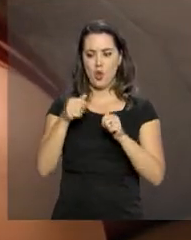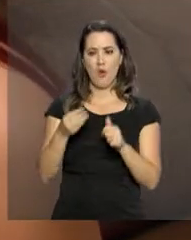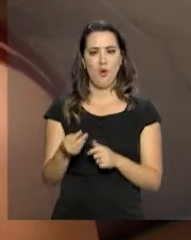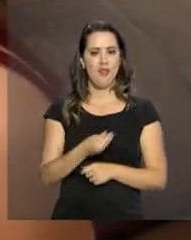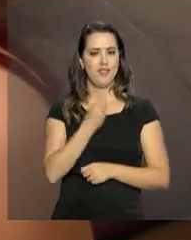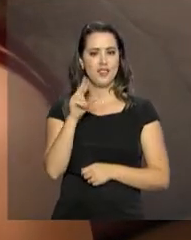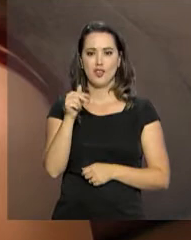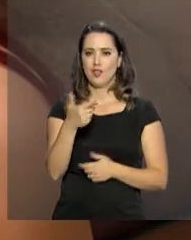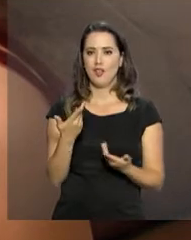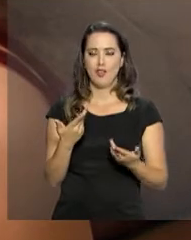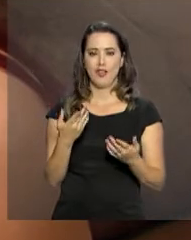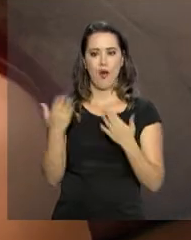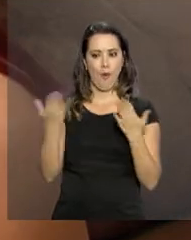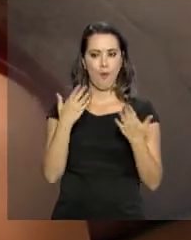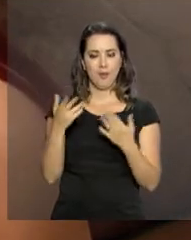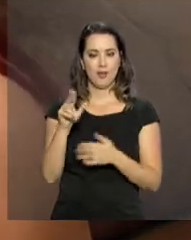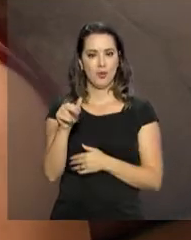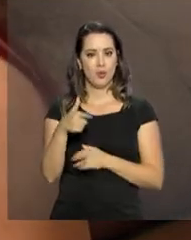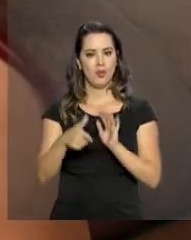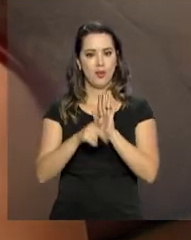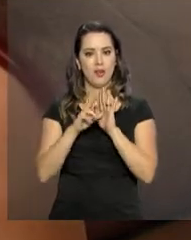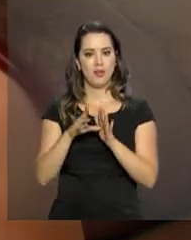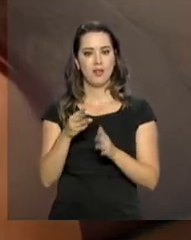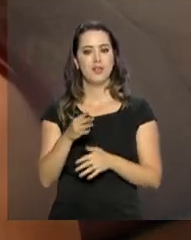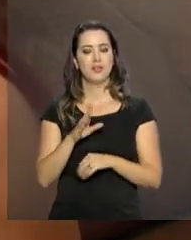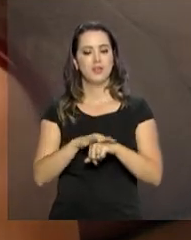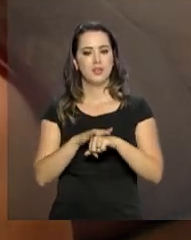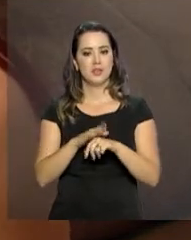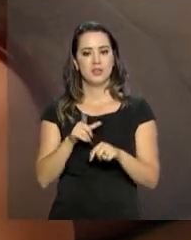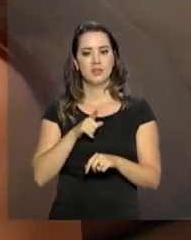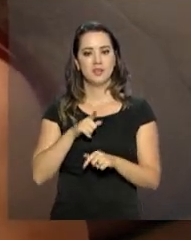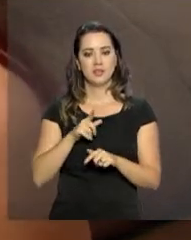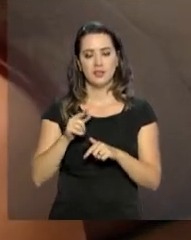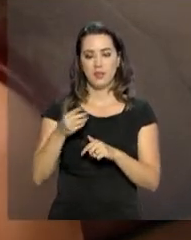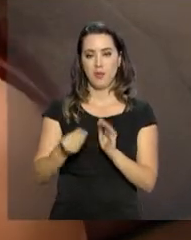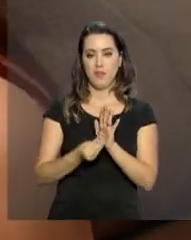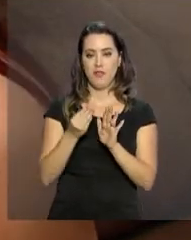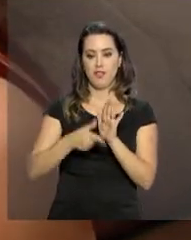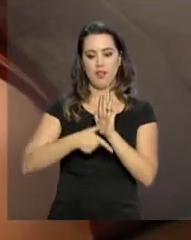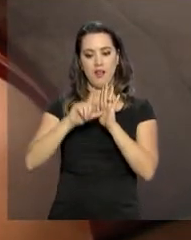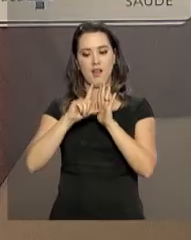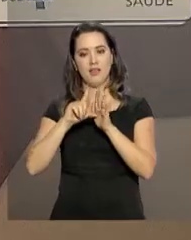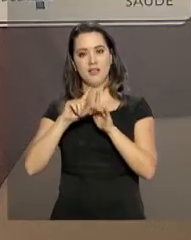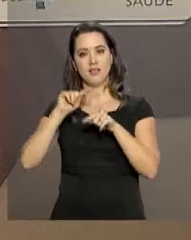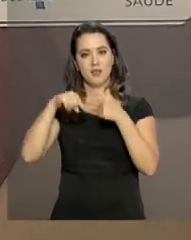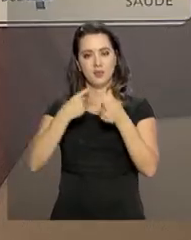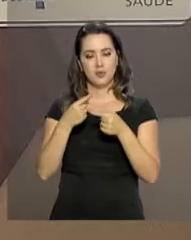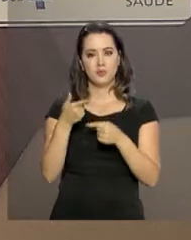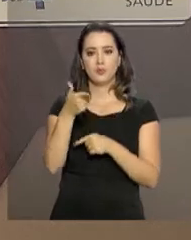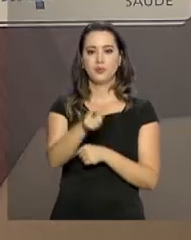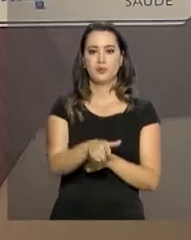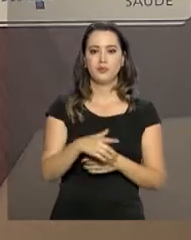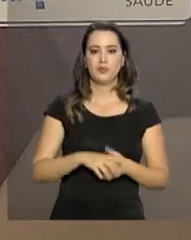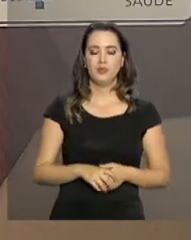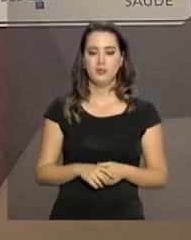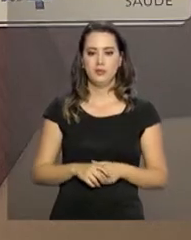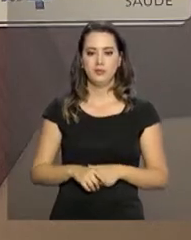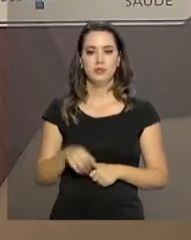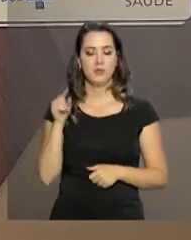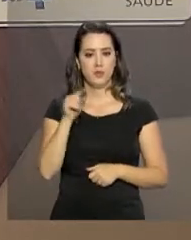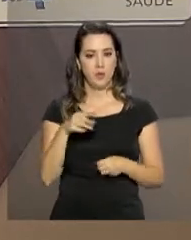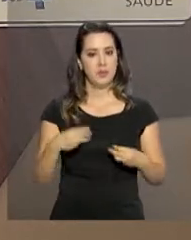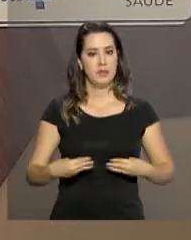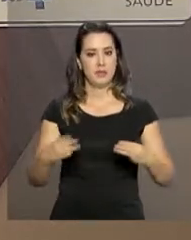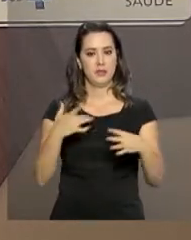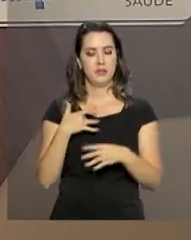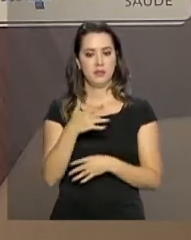tivesse adoecido na vida. É como eu disse, existe uma vida pré-transplante, uma pós-transplante. Segundo o Ministério da Saúde, o